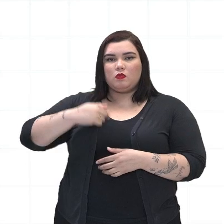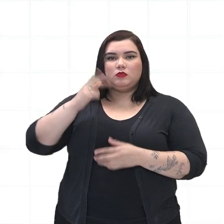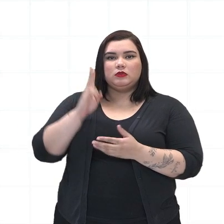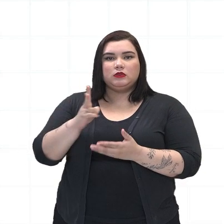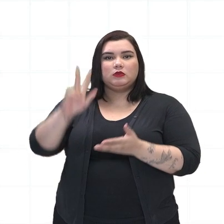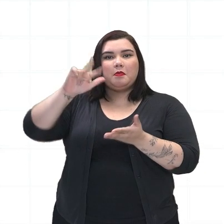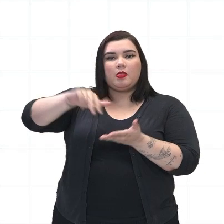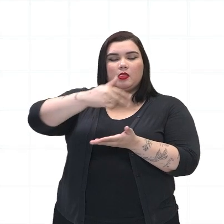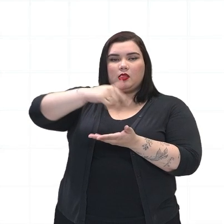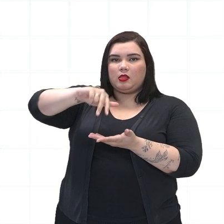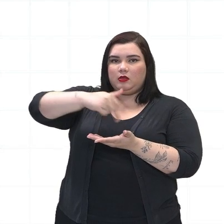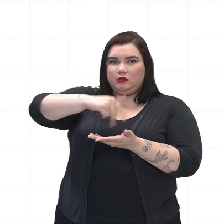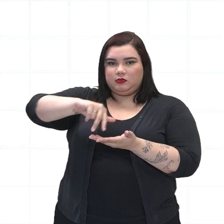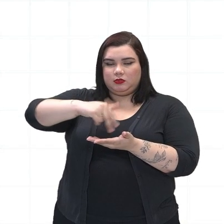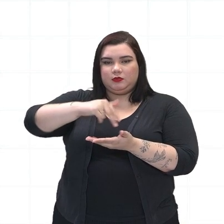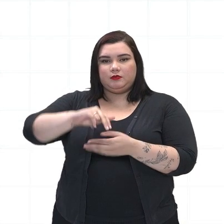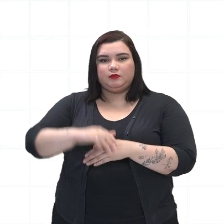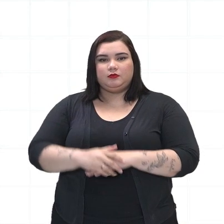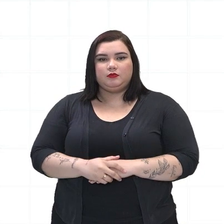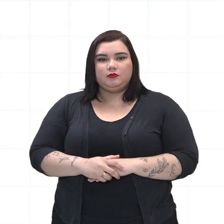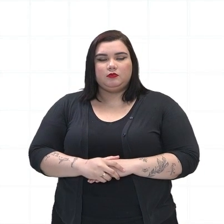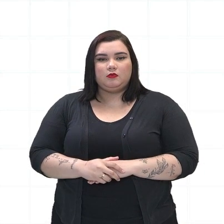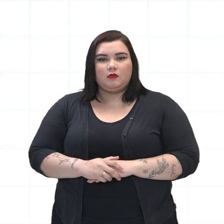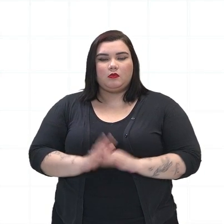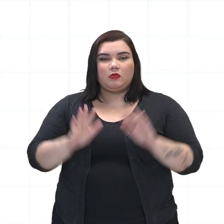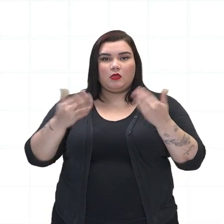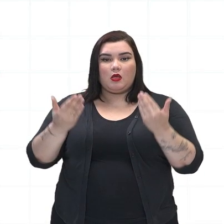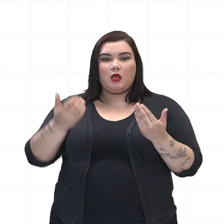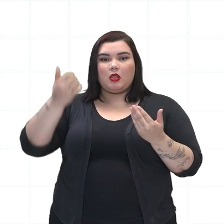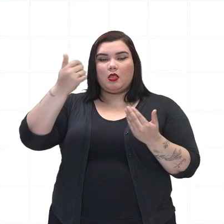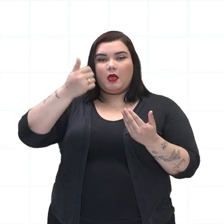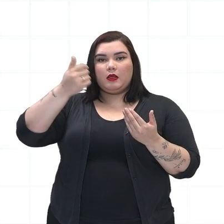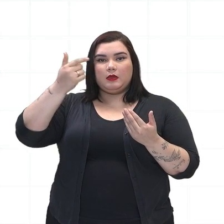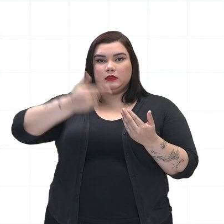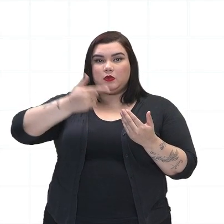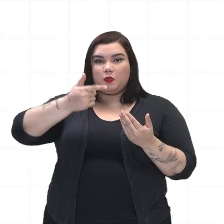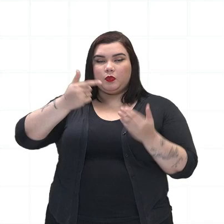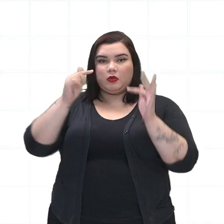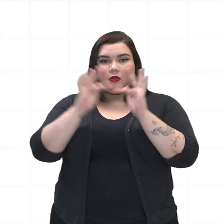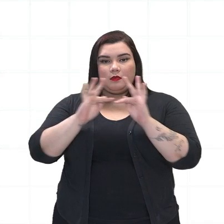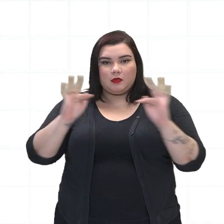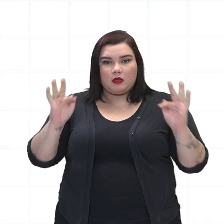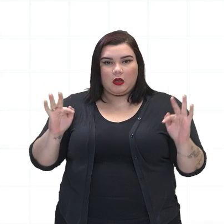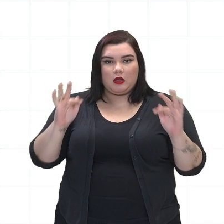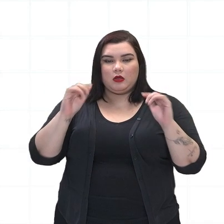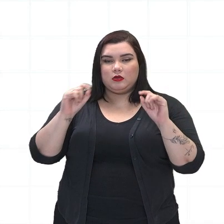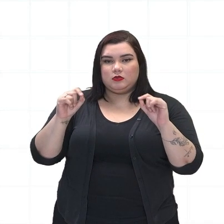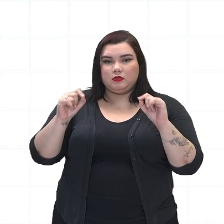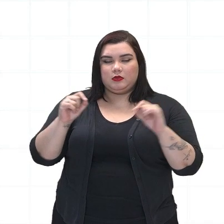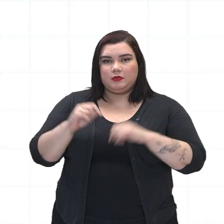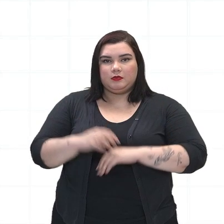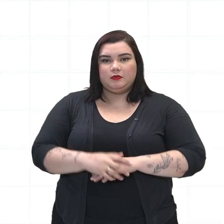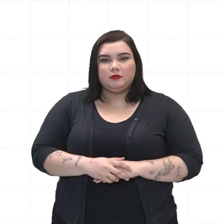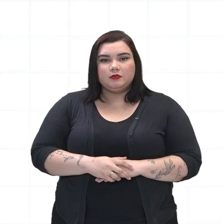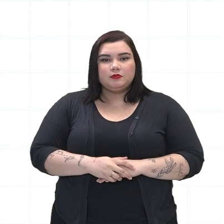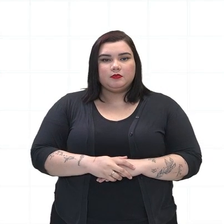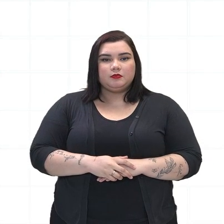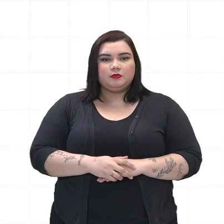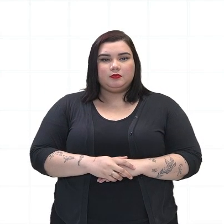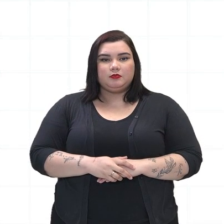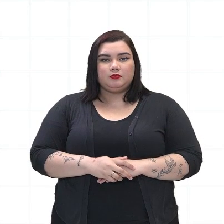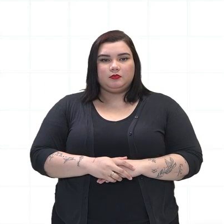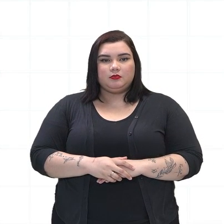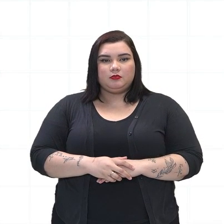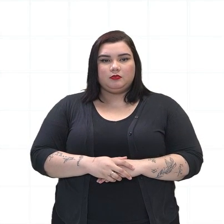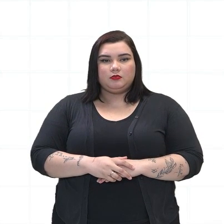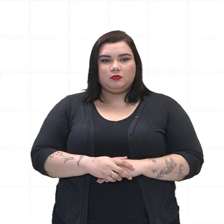E aqui você vai dizer que nunca. I never ride a motorcycle. Olha só aqui, ó.